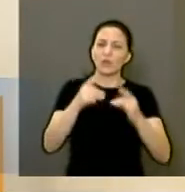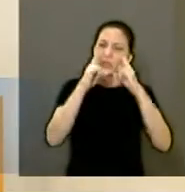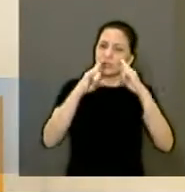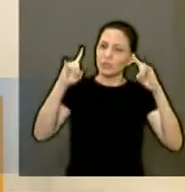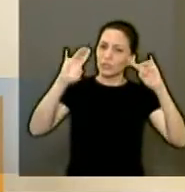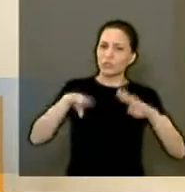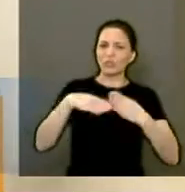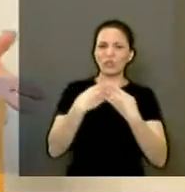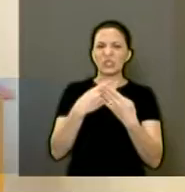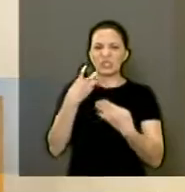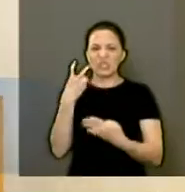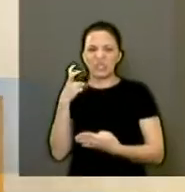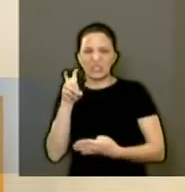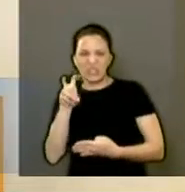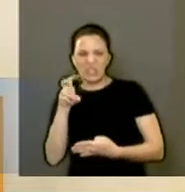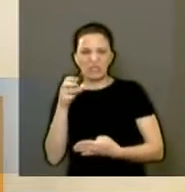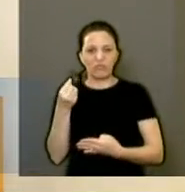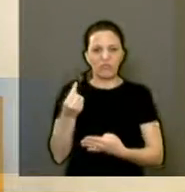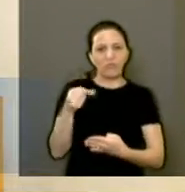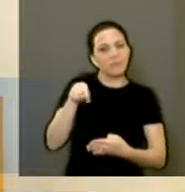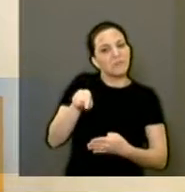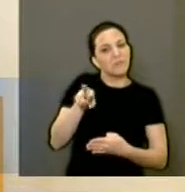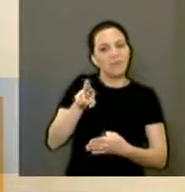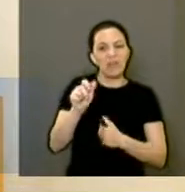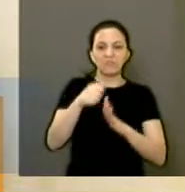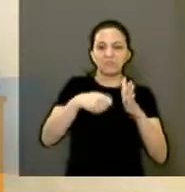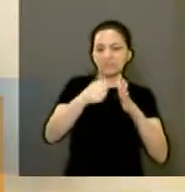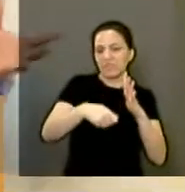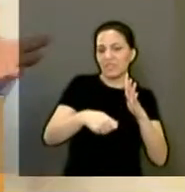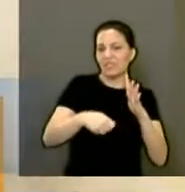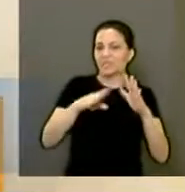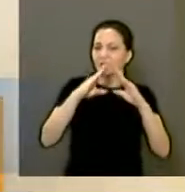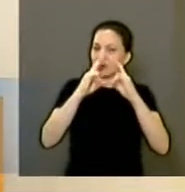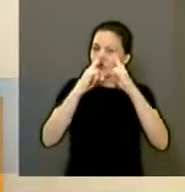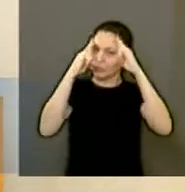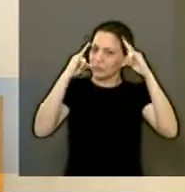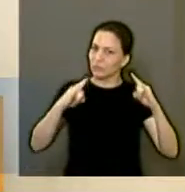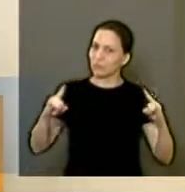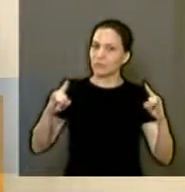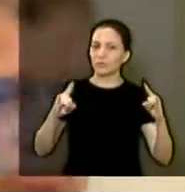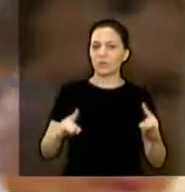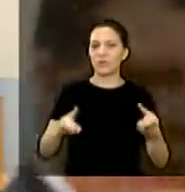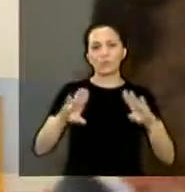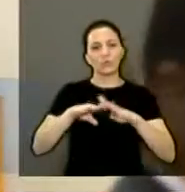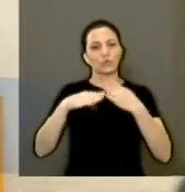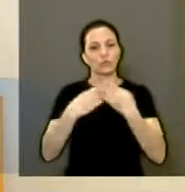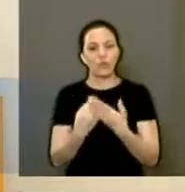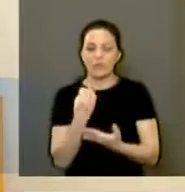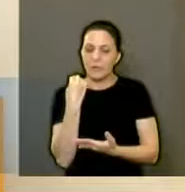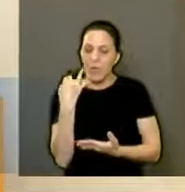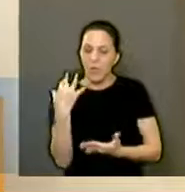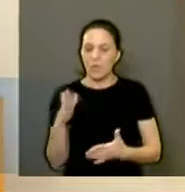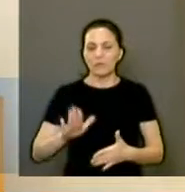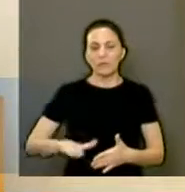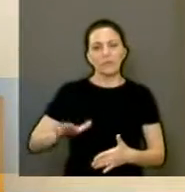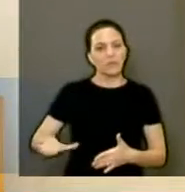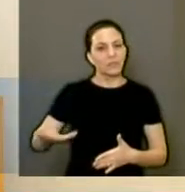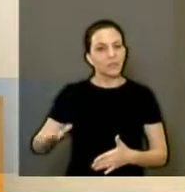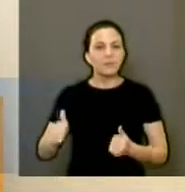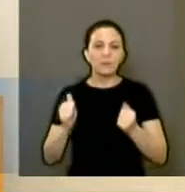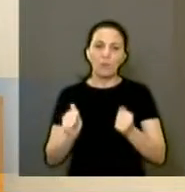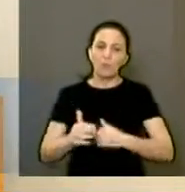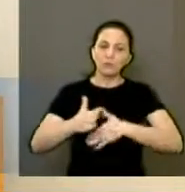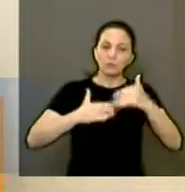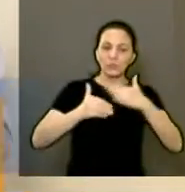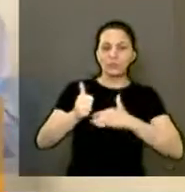a custar para a cidade 56 mil por mês pra estourar 10.000 quantas crianças iriam estar praticando